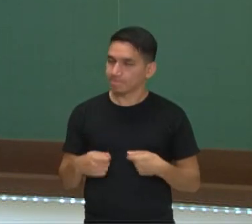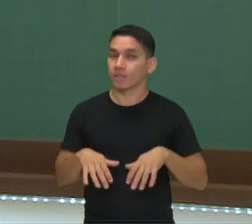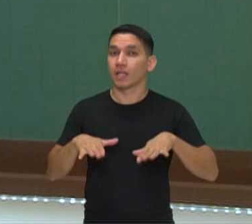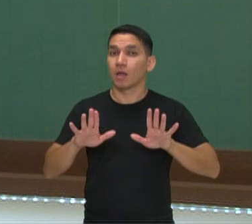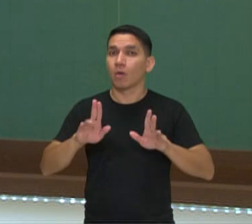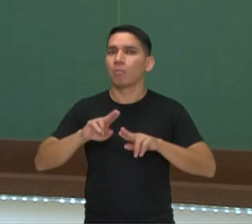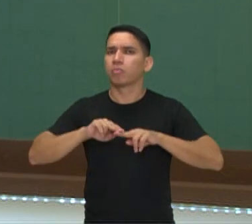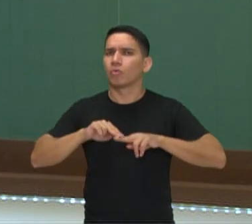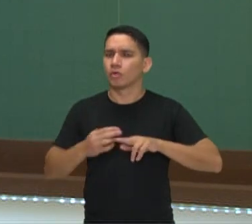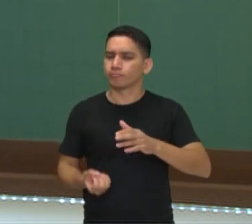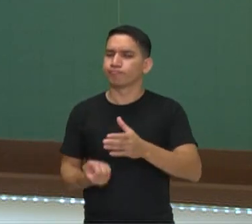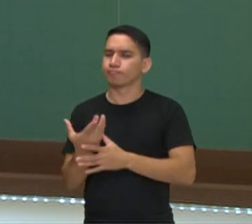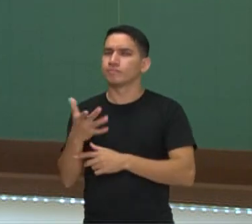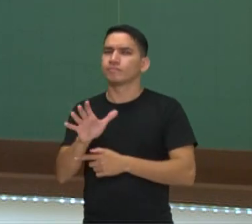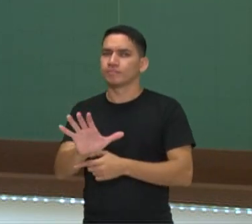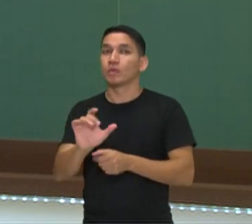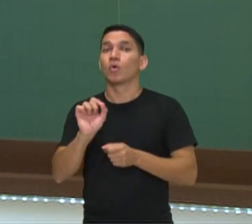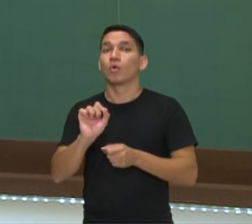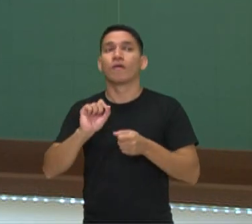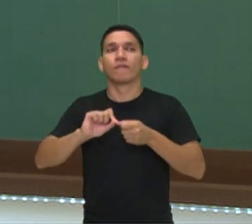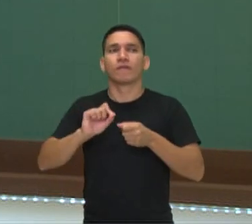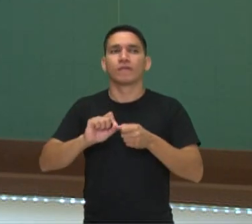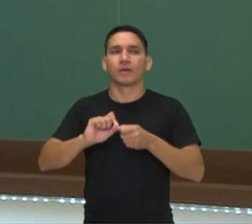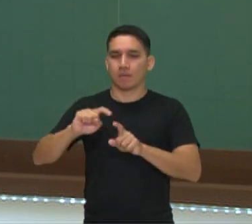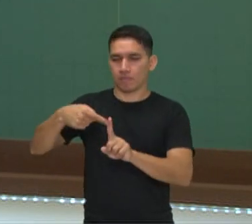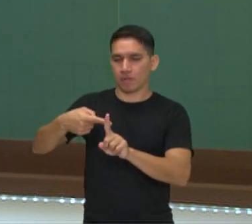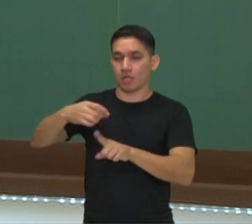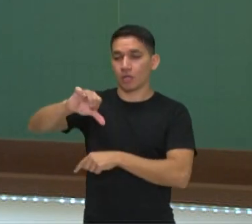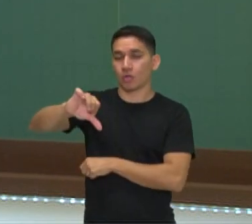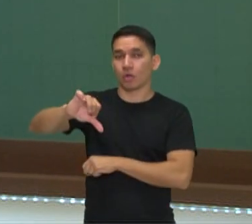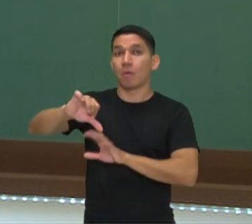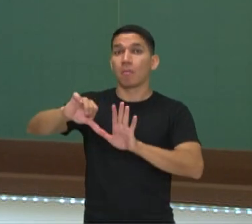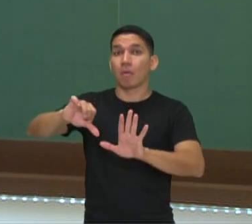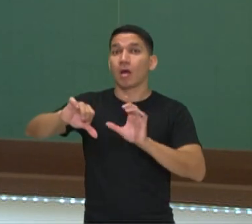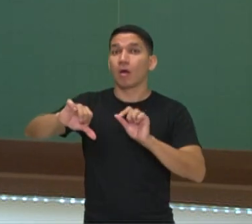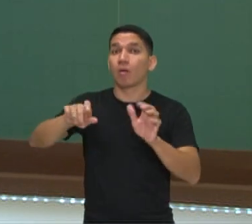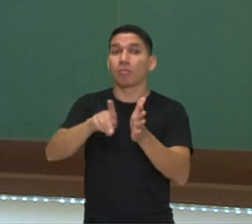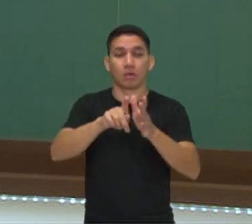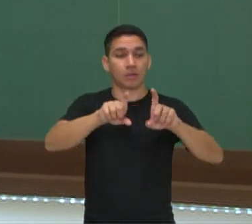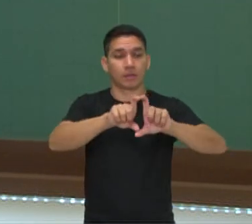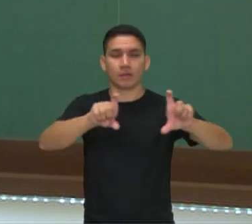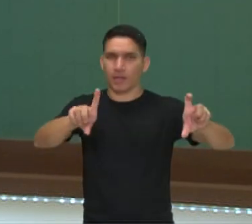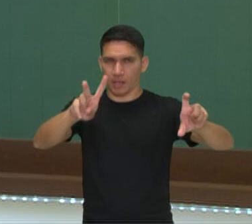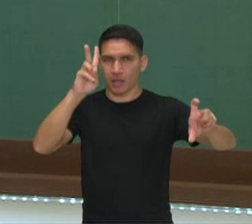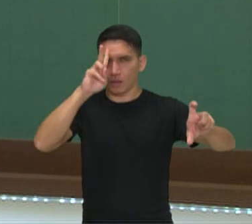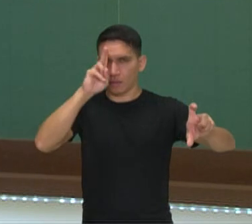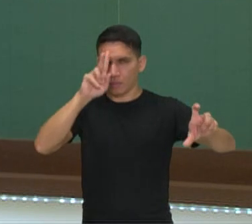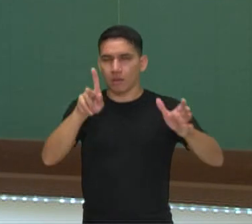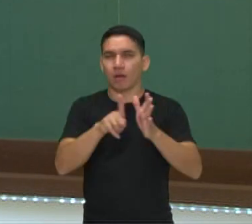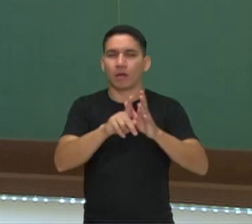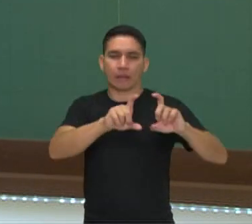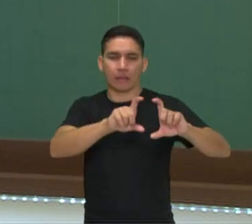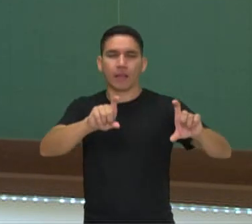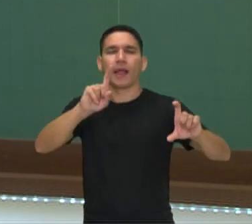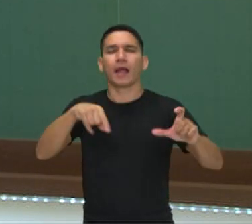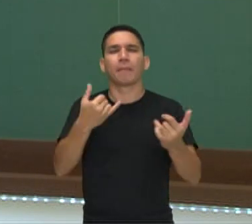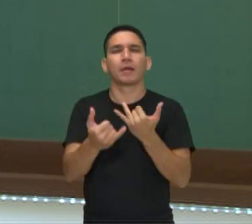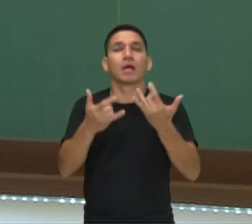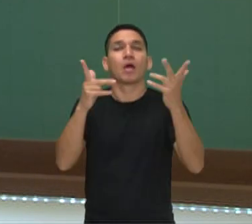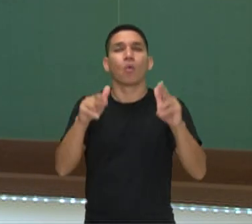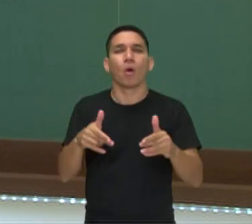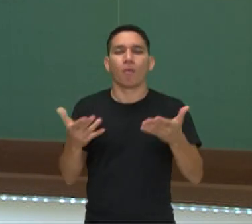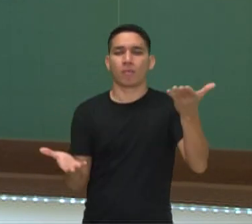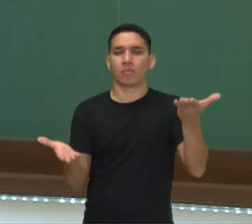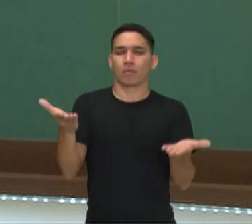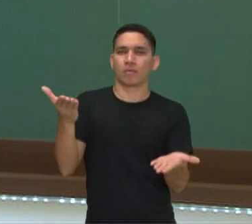fazer aparecer esse 9. Eu vou somar 9 aqui. Só que como é uma equação, lembra que a equação é aquela história da balança? Tudo que